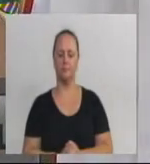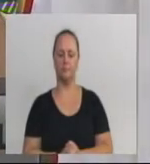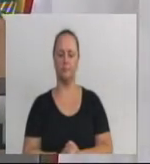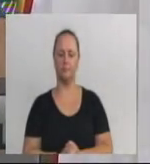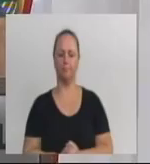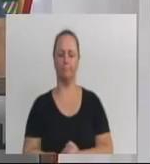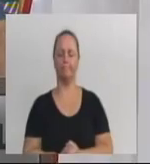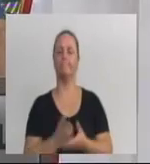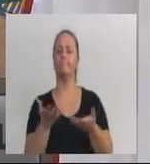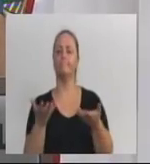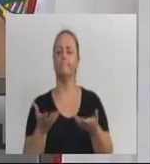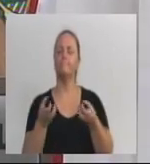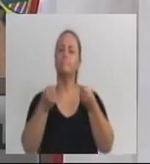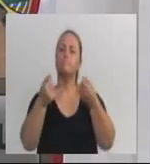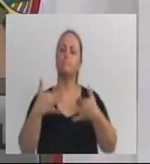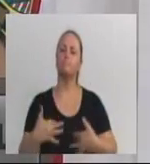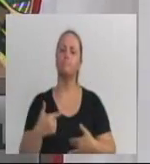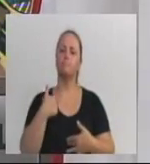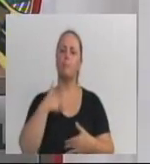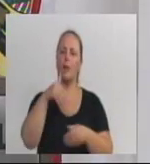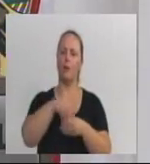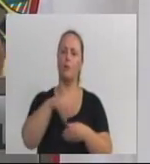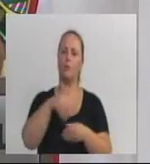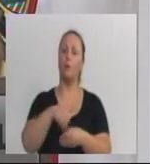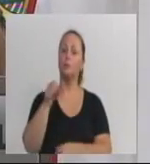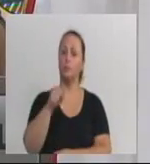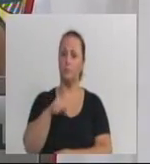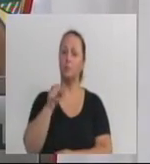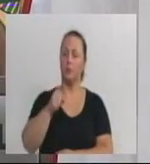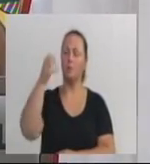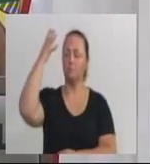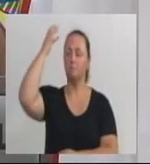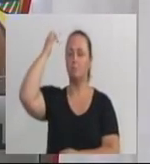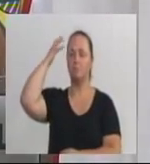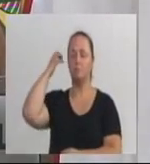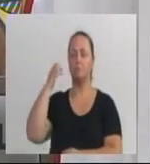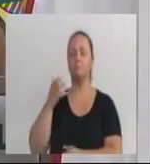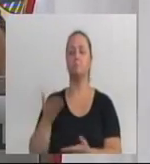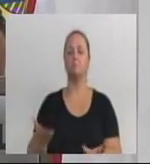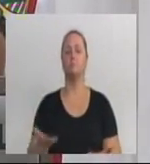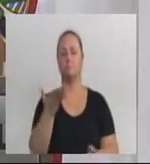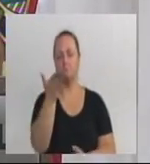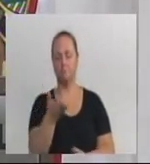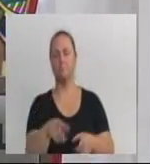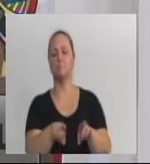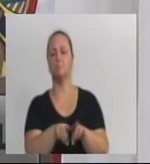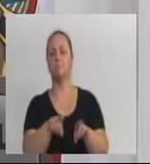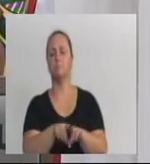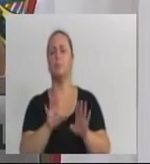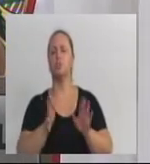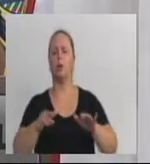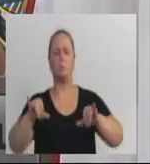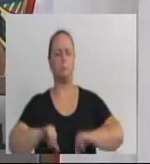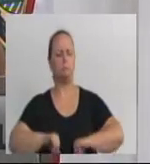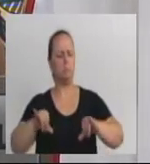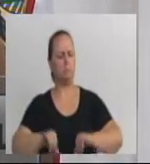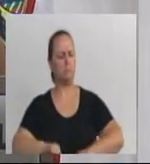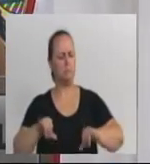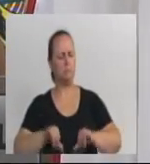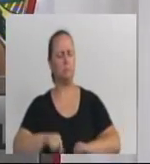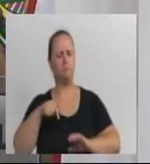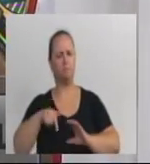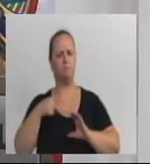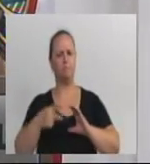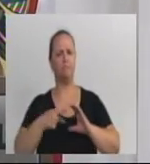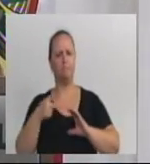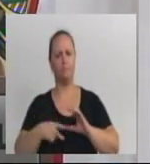Quero justificar o meu voto sim, e vereador Ivanatos, como Vossa Excelência também, por diversas vezes já sofri aqui neste Parlamento